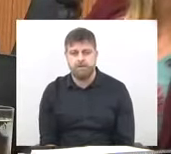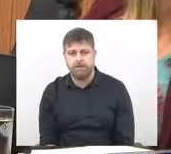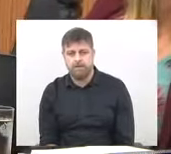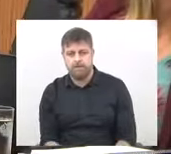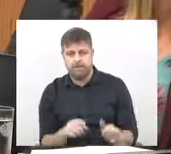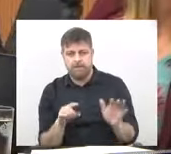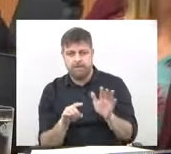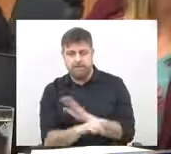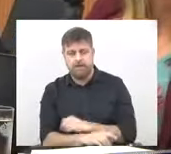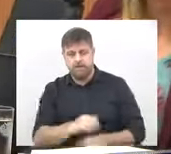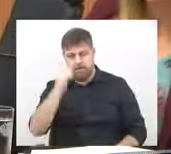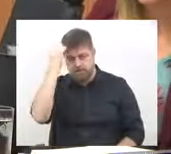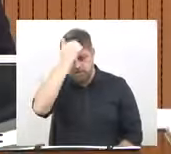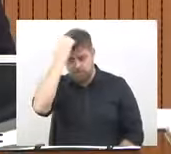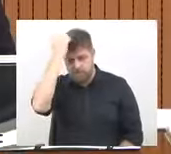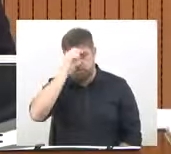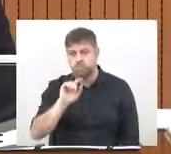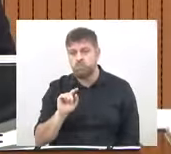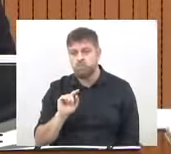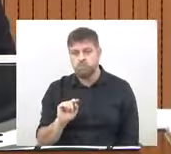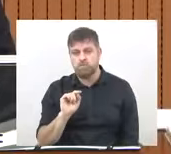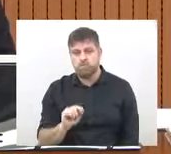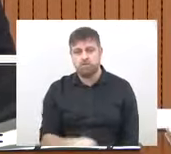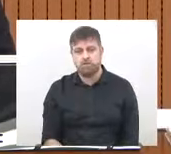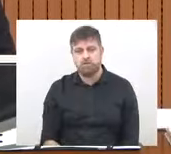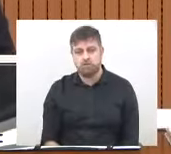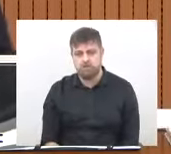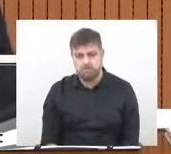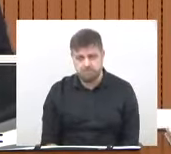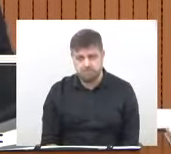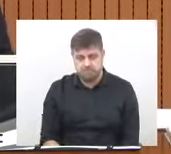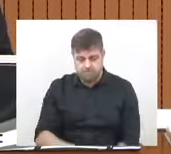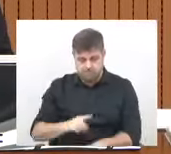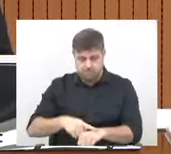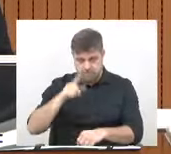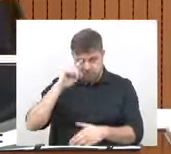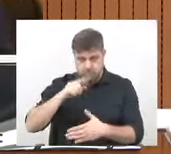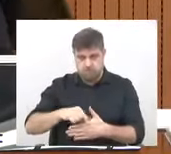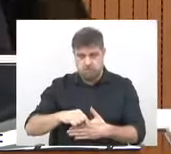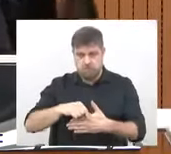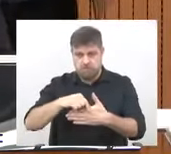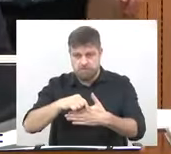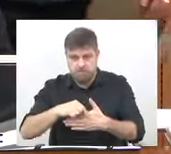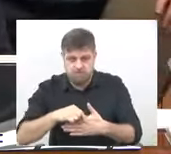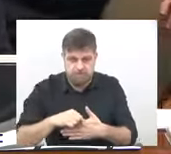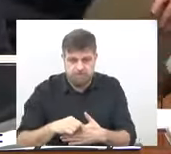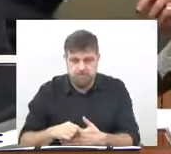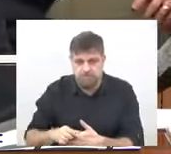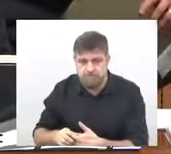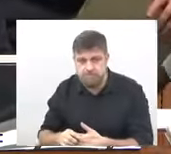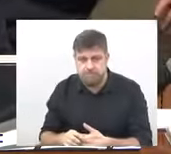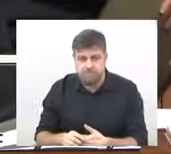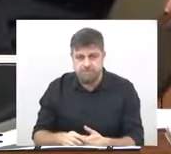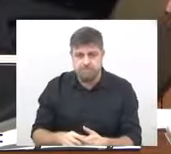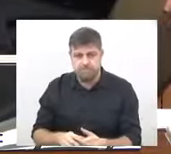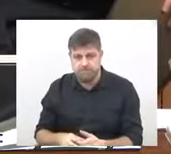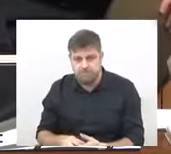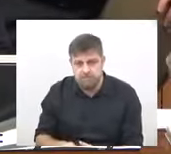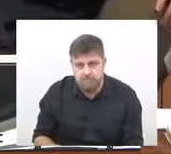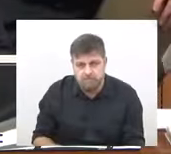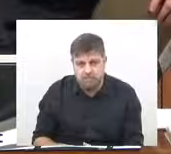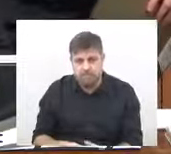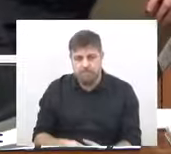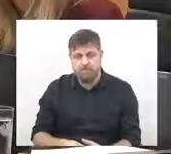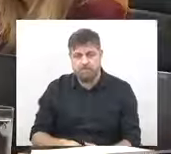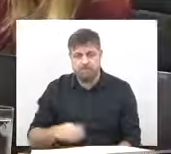Ailton, próximo vereador inscrito. Senhor presidente Rafa Zimbaldi, pelo tempo de liderança, próximo vereador inscrito é a vereadora